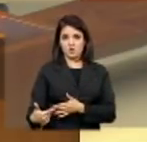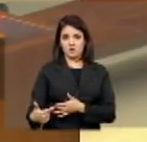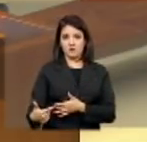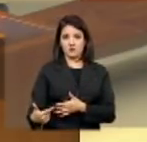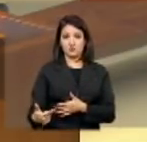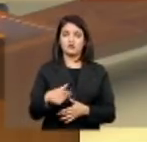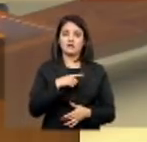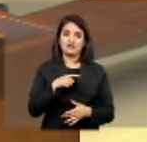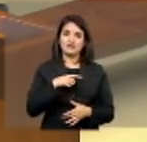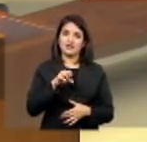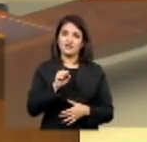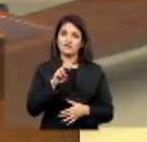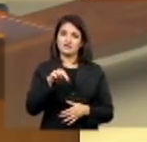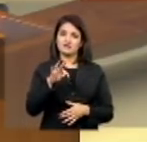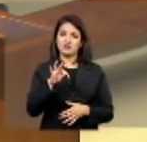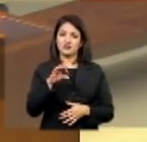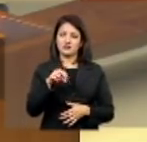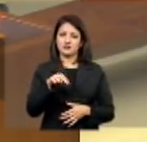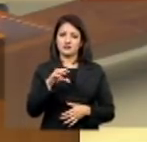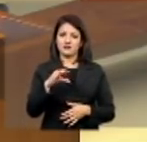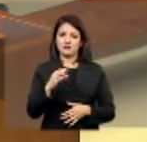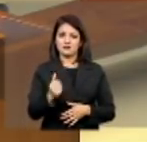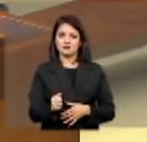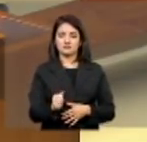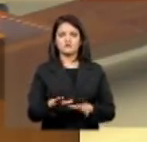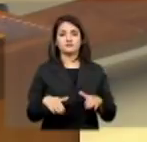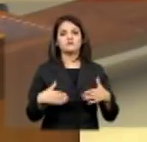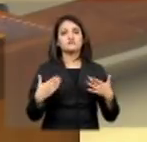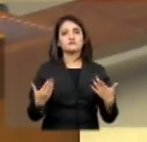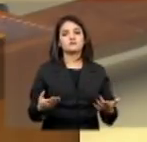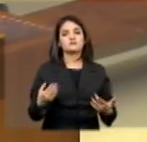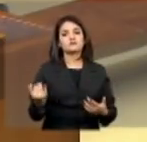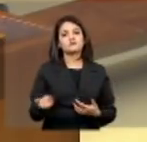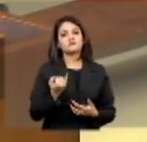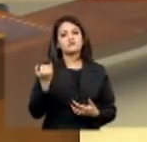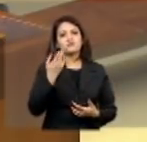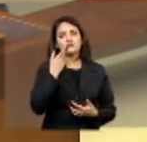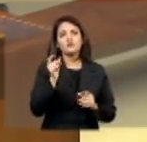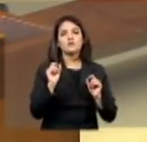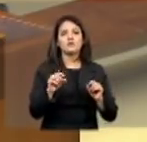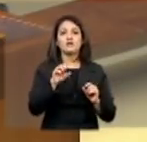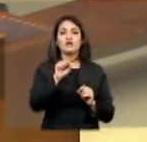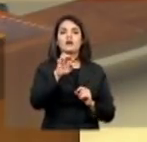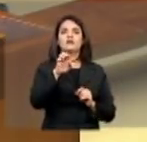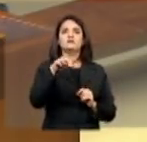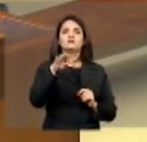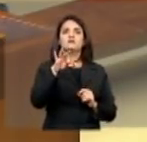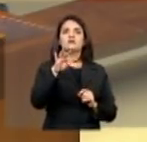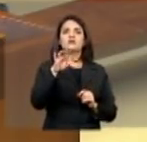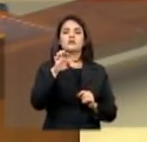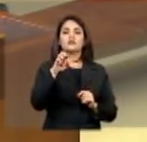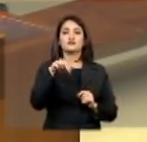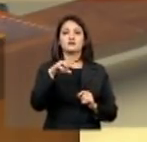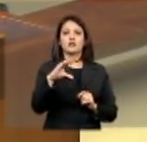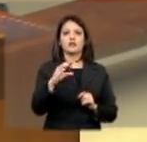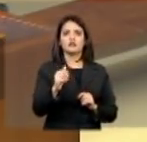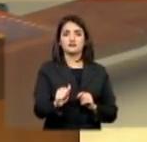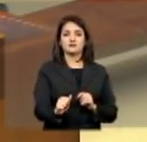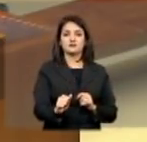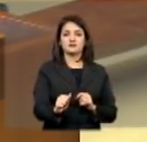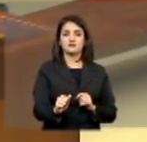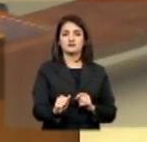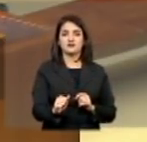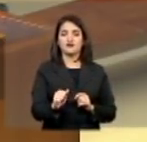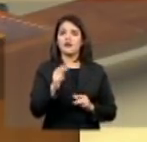talvez seja necessário para sacramentar a matéria a de que a sentença não inova a sentença traz as